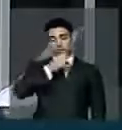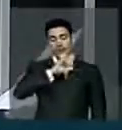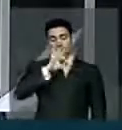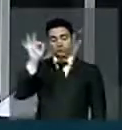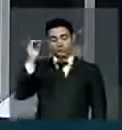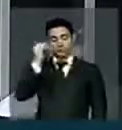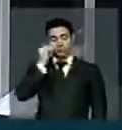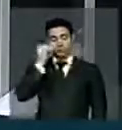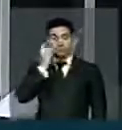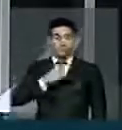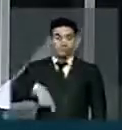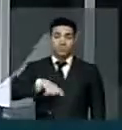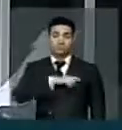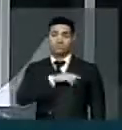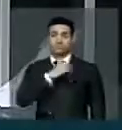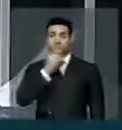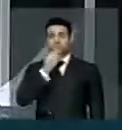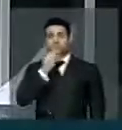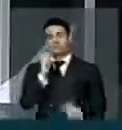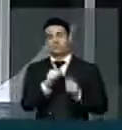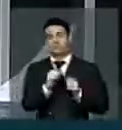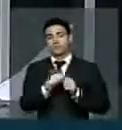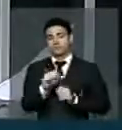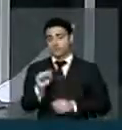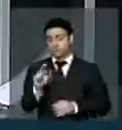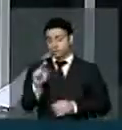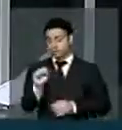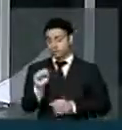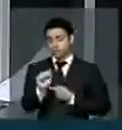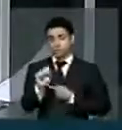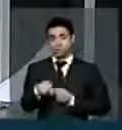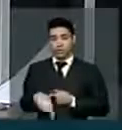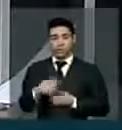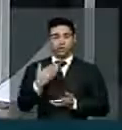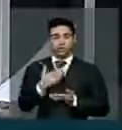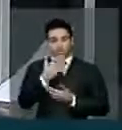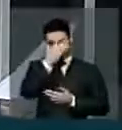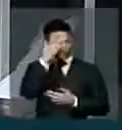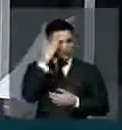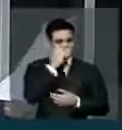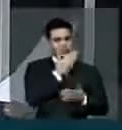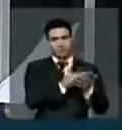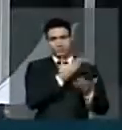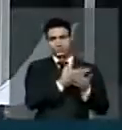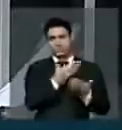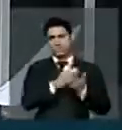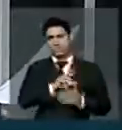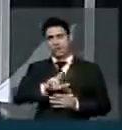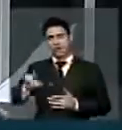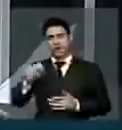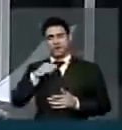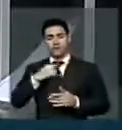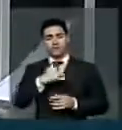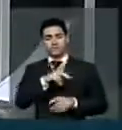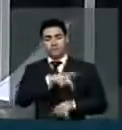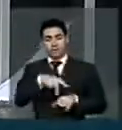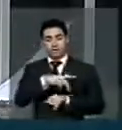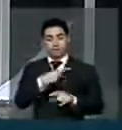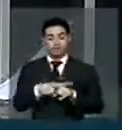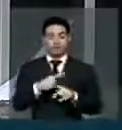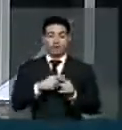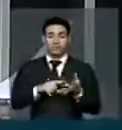tentativa que nós deveríamos fazer. O SUS é estudado por especialistas de vários países, justamente por causa de